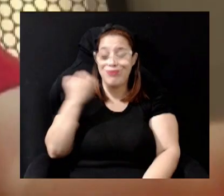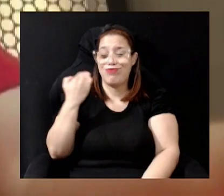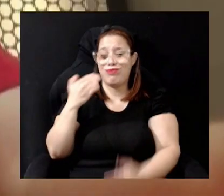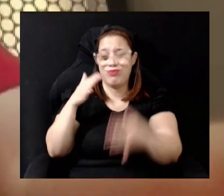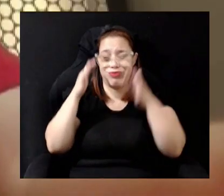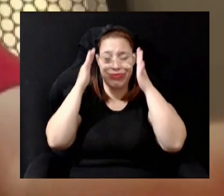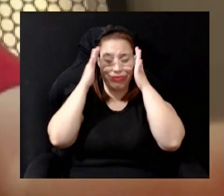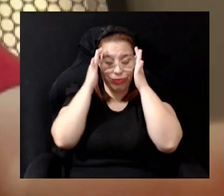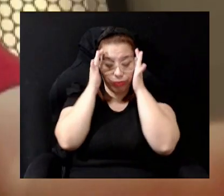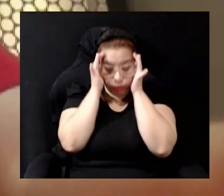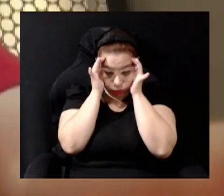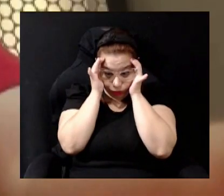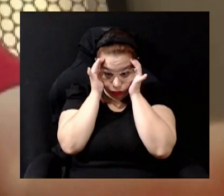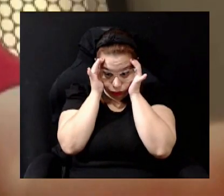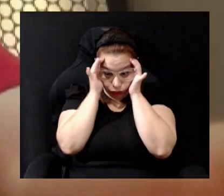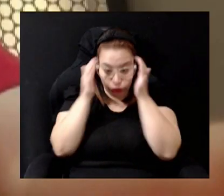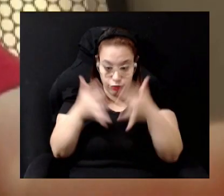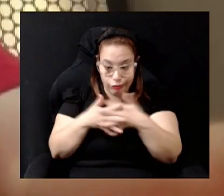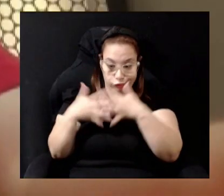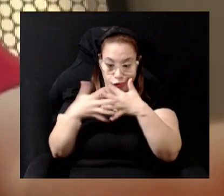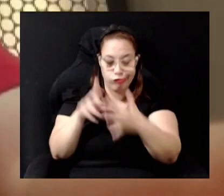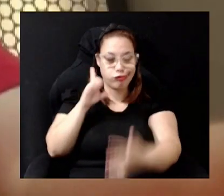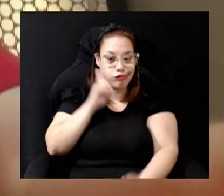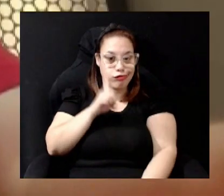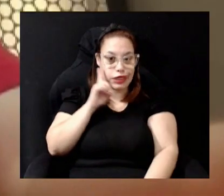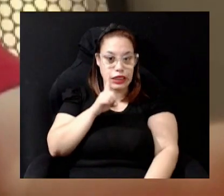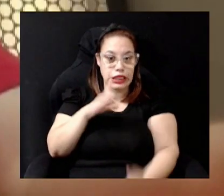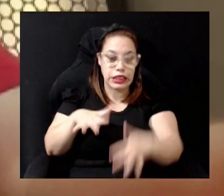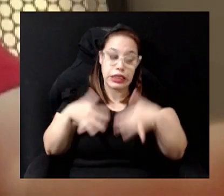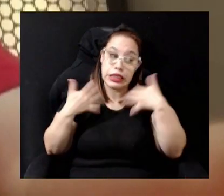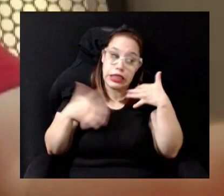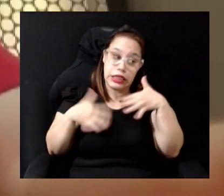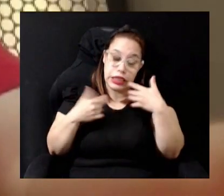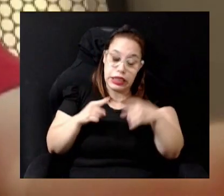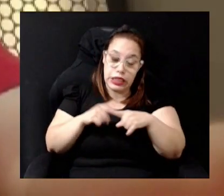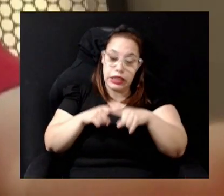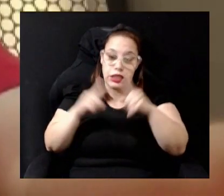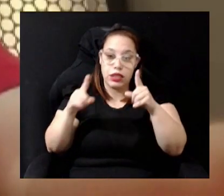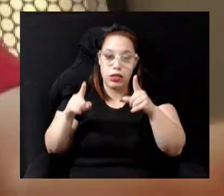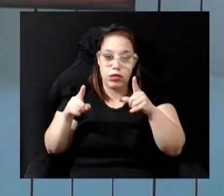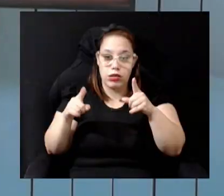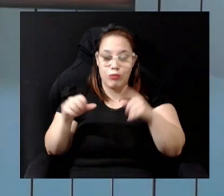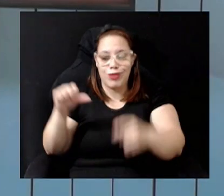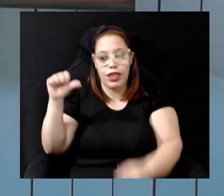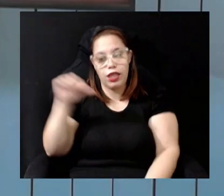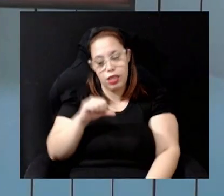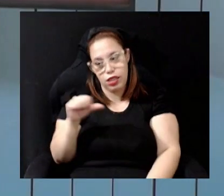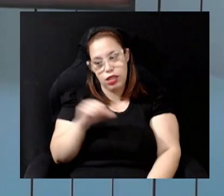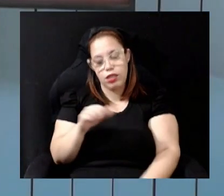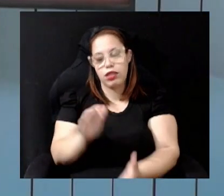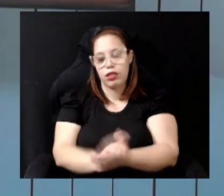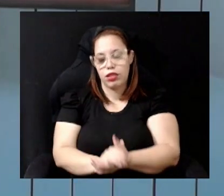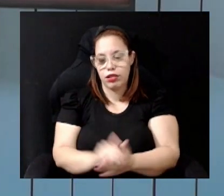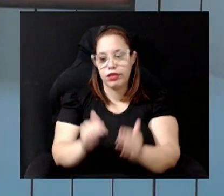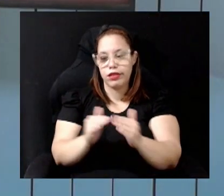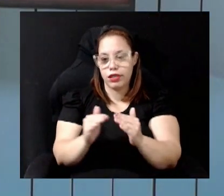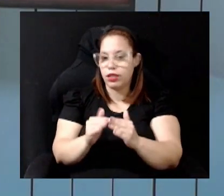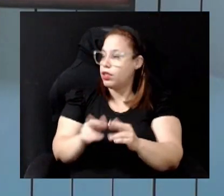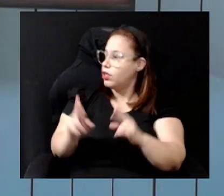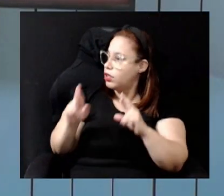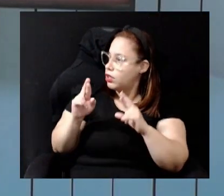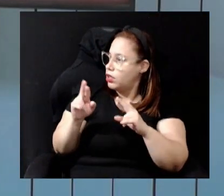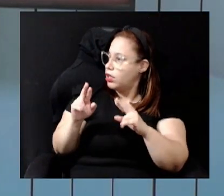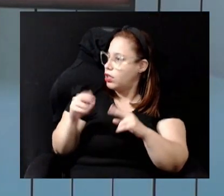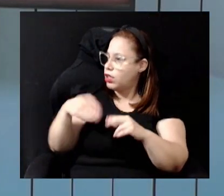Estados Unidos, e um estrago bem grande, mas poderia ter sido pior, com certeza. Esperava-se ventos de mais de